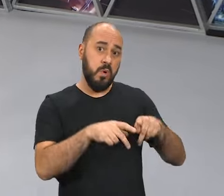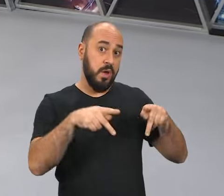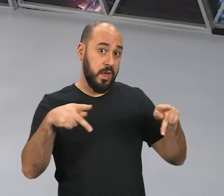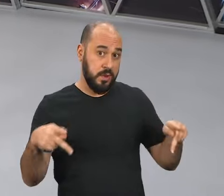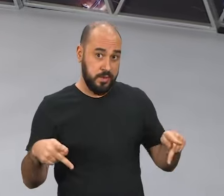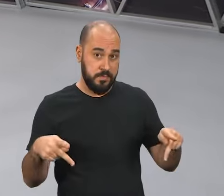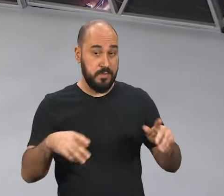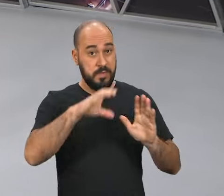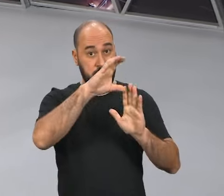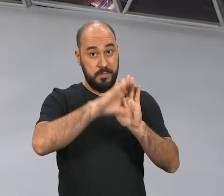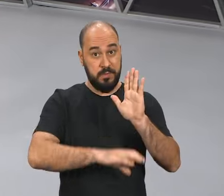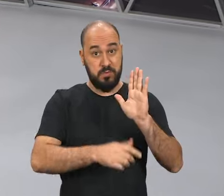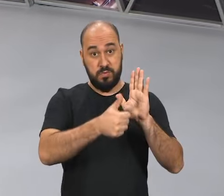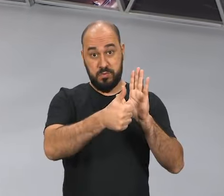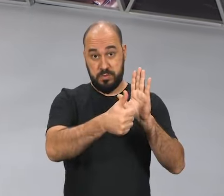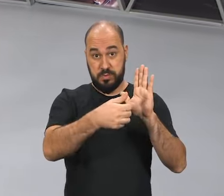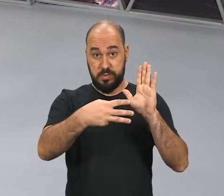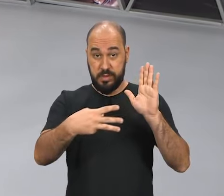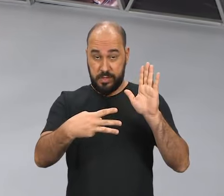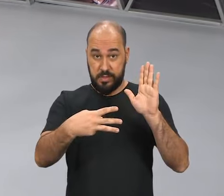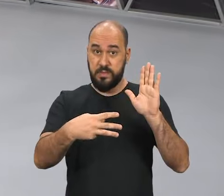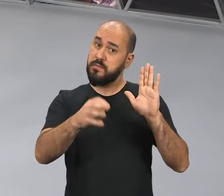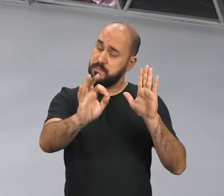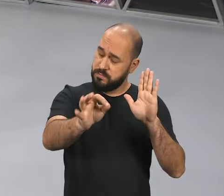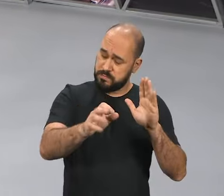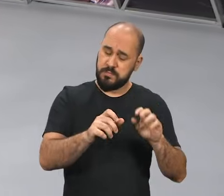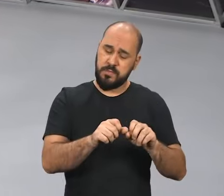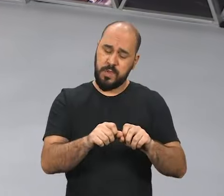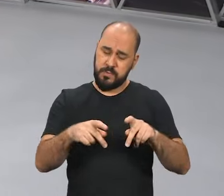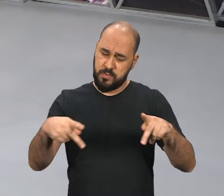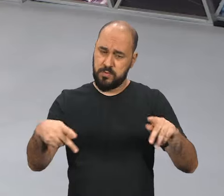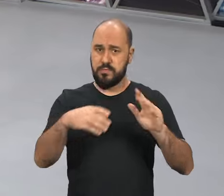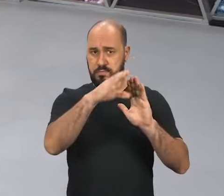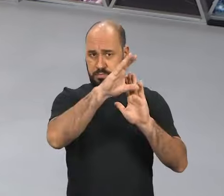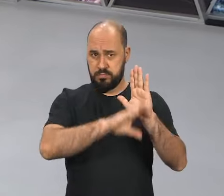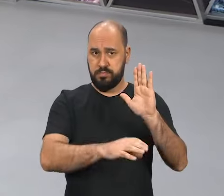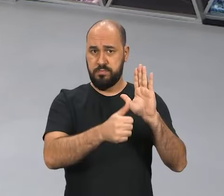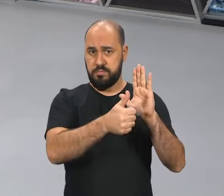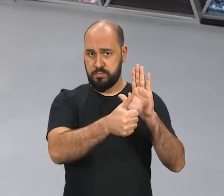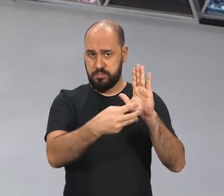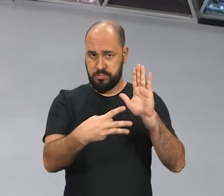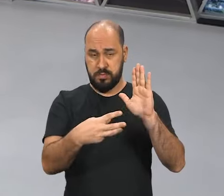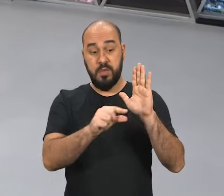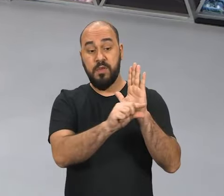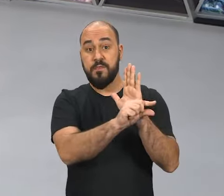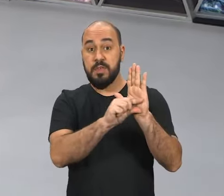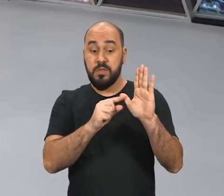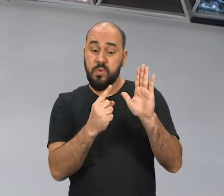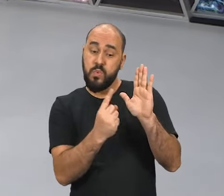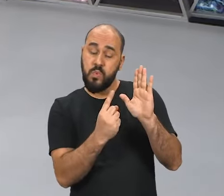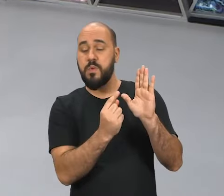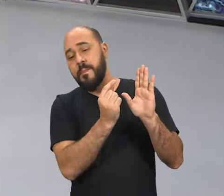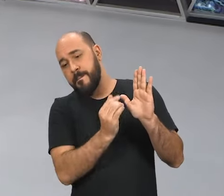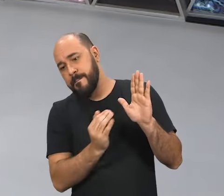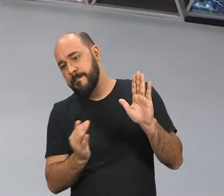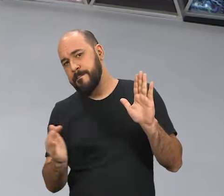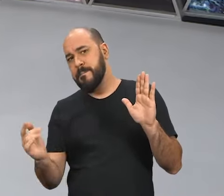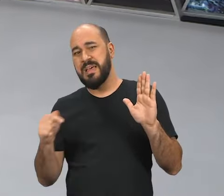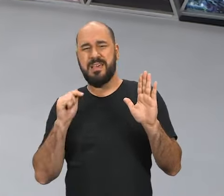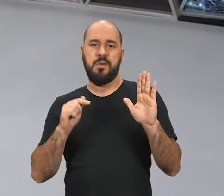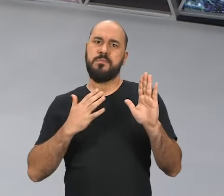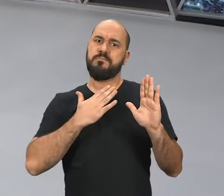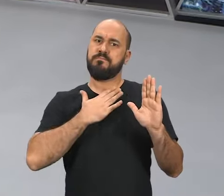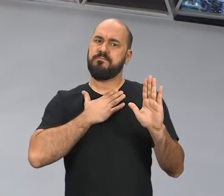Apocalipse. Apocalipse capítulo 13, isso mesmo, a partir do versículo número 1. Olha só, esse é um capítulo